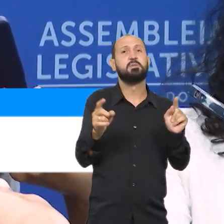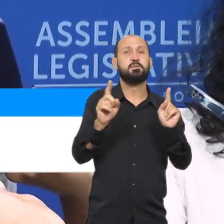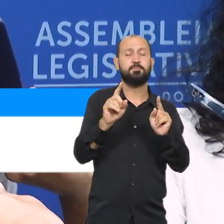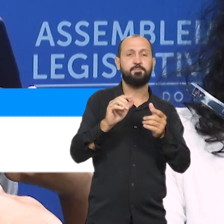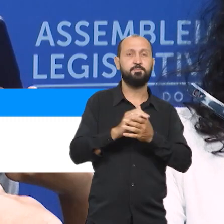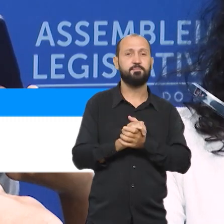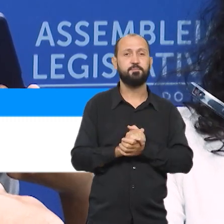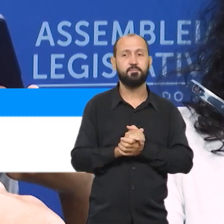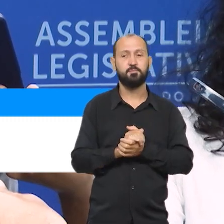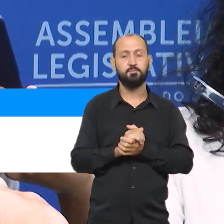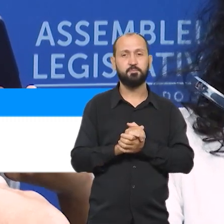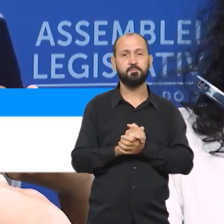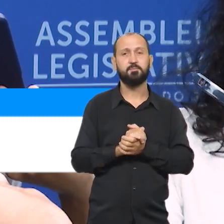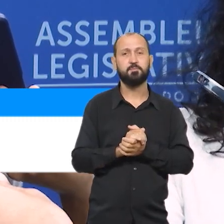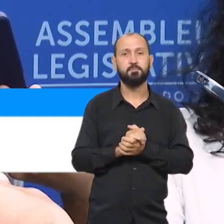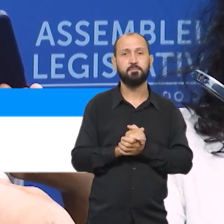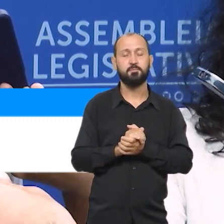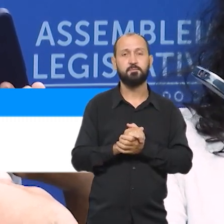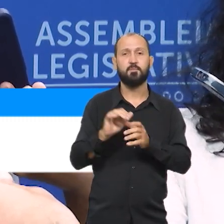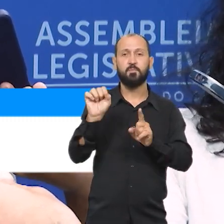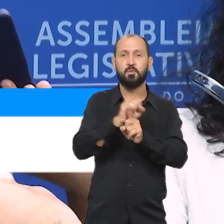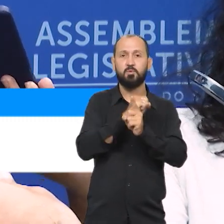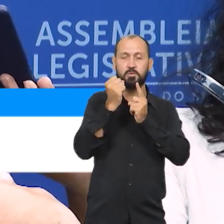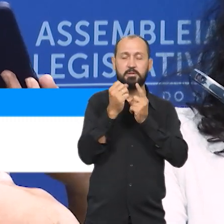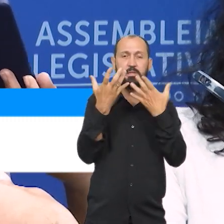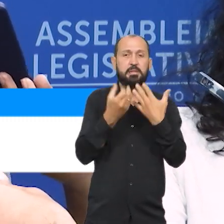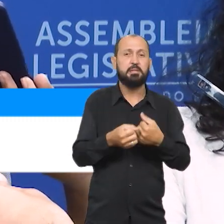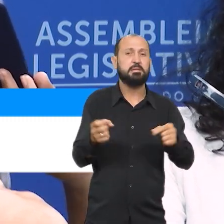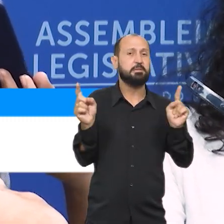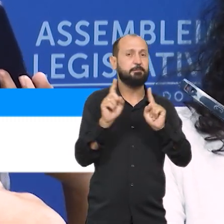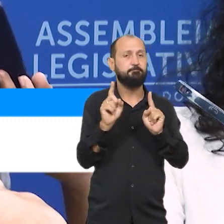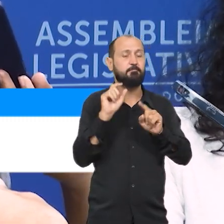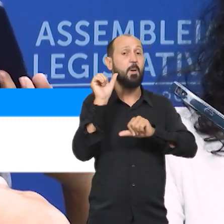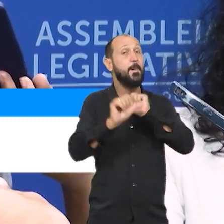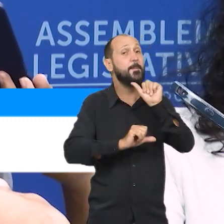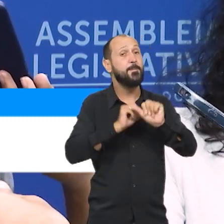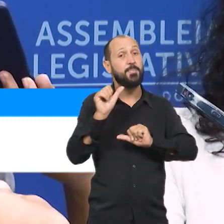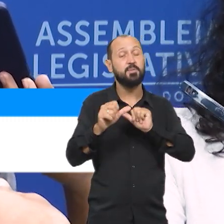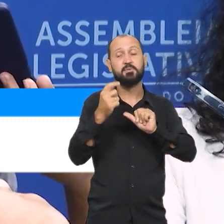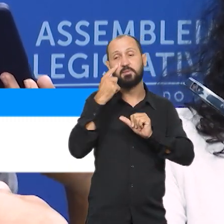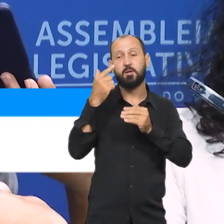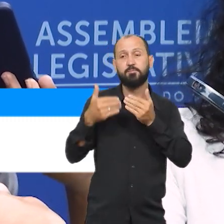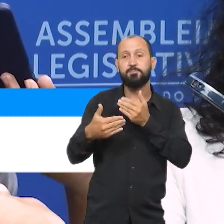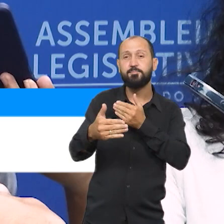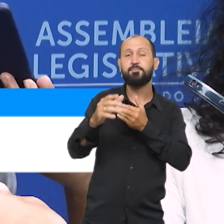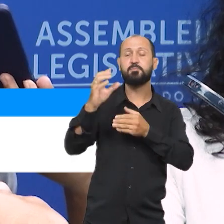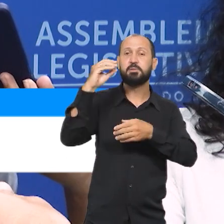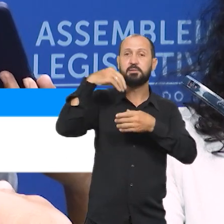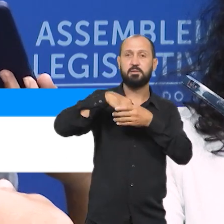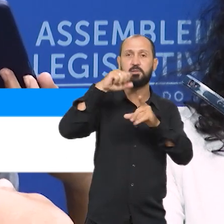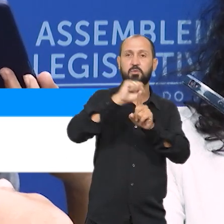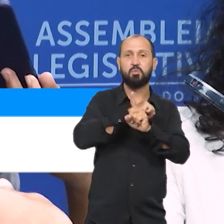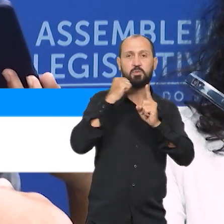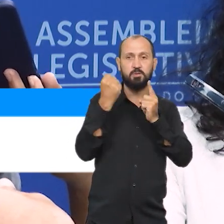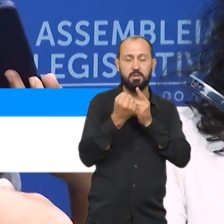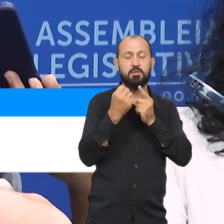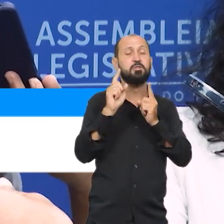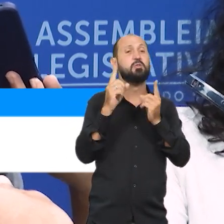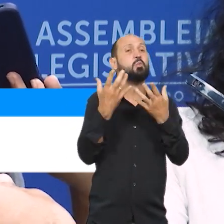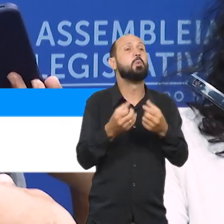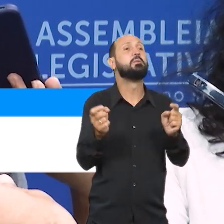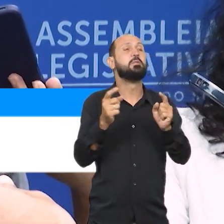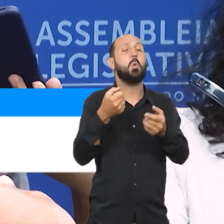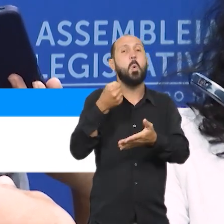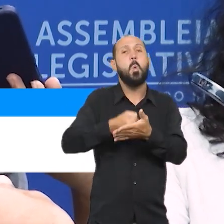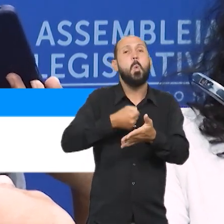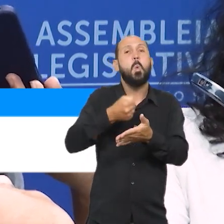não levavam isso às autoridades. E, claro, a própria sociedade não está mais aceitando, isso é uma mudança que está vindo no seio da sociedade